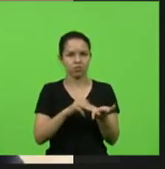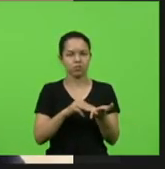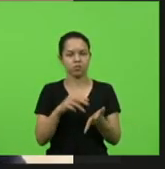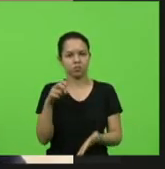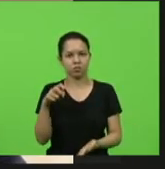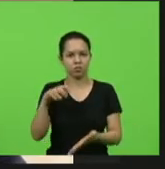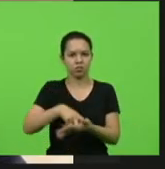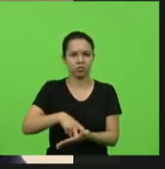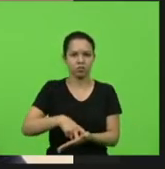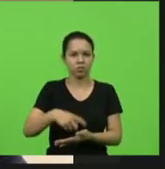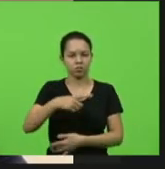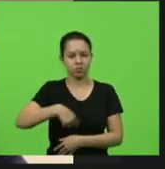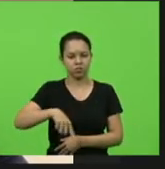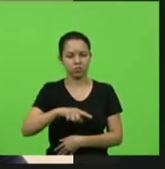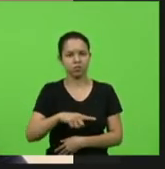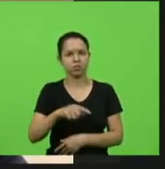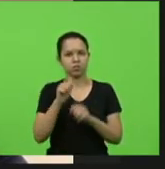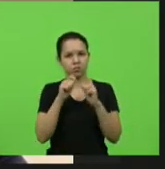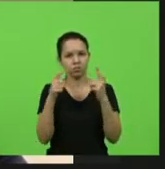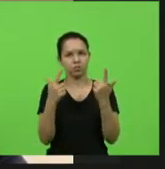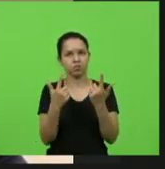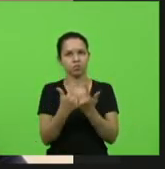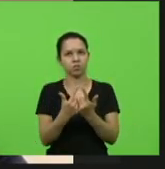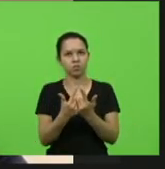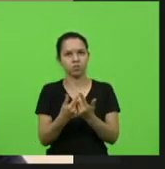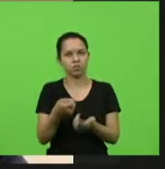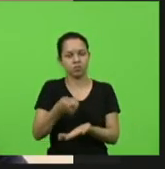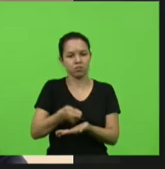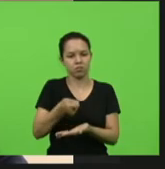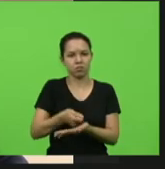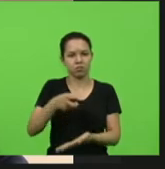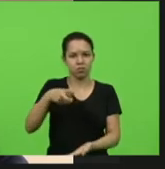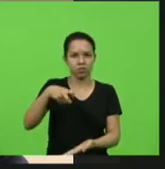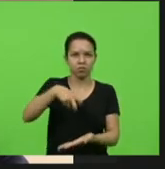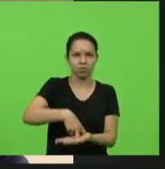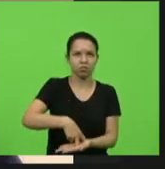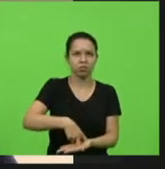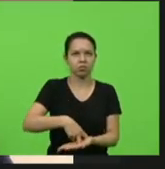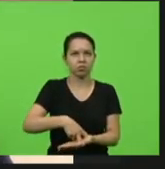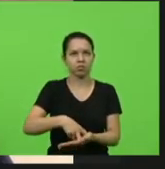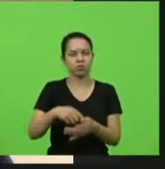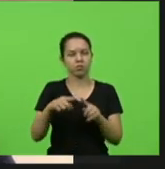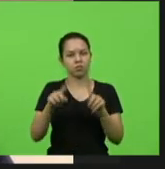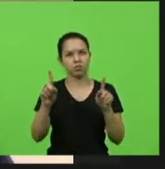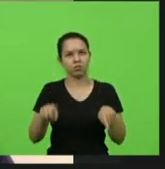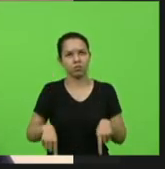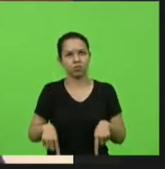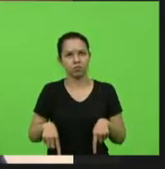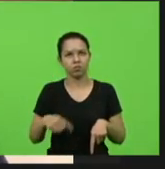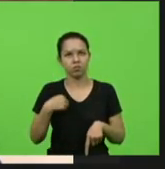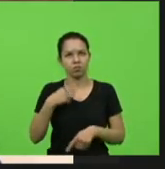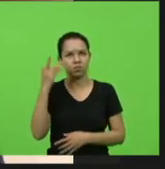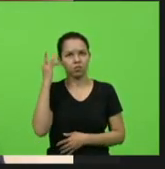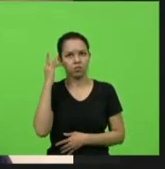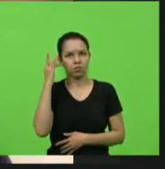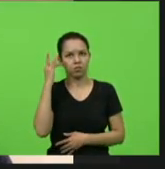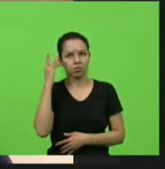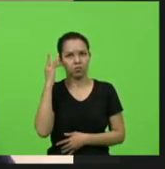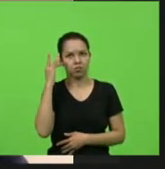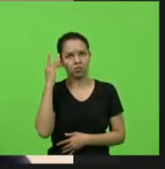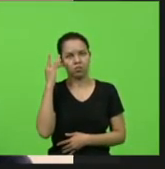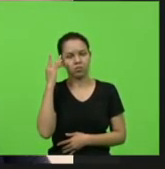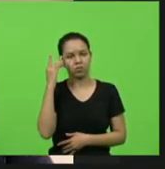punição. Nós, Assembleia Legislativa, exigindo a punição de uma funcionária, o que eu acho que é